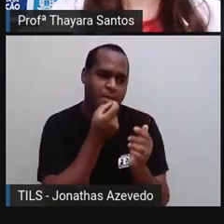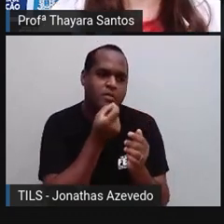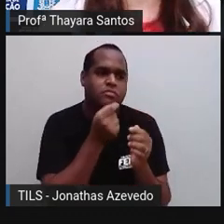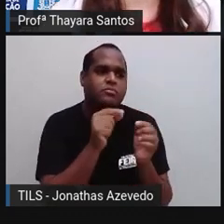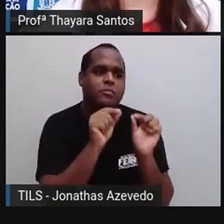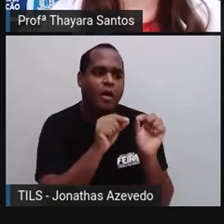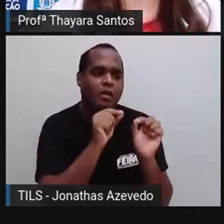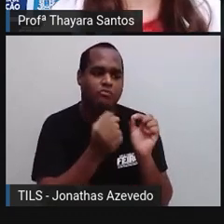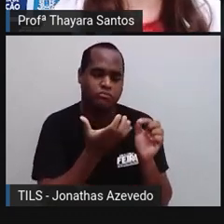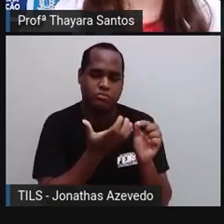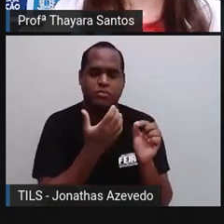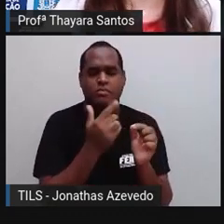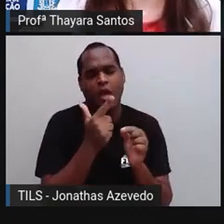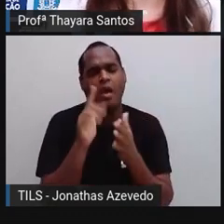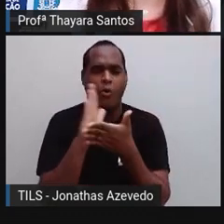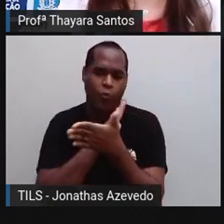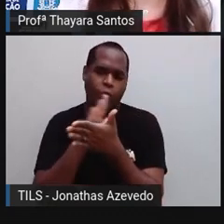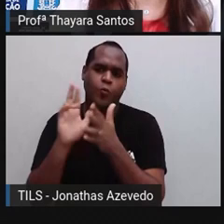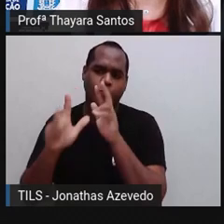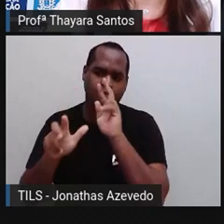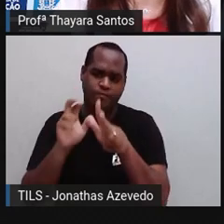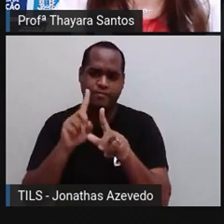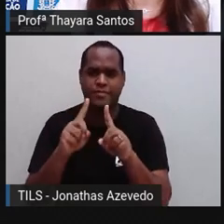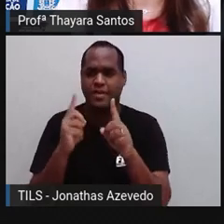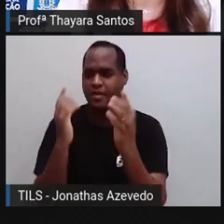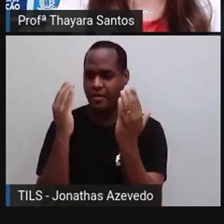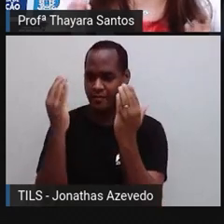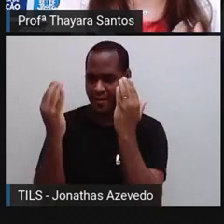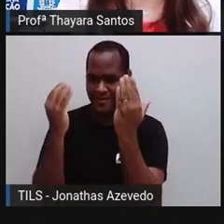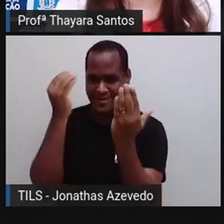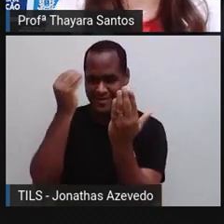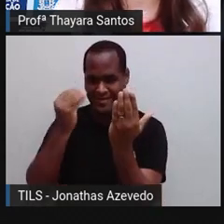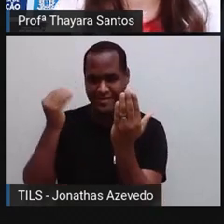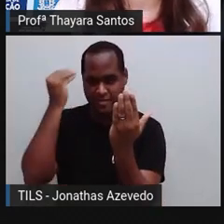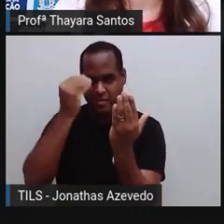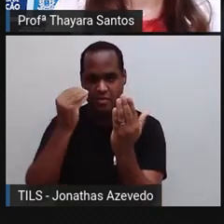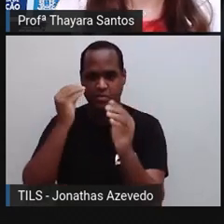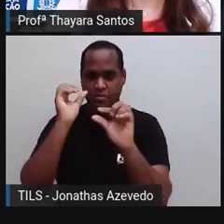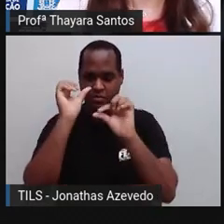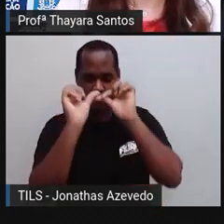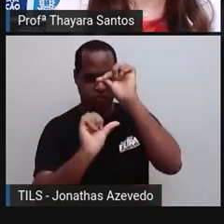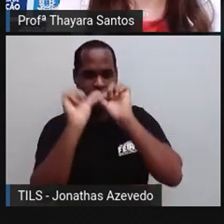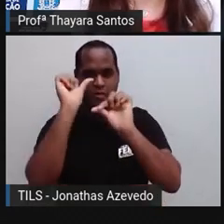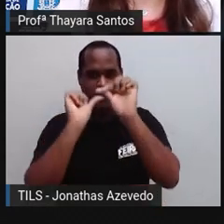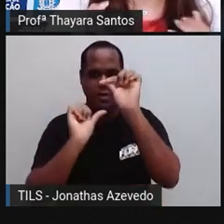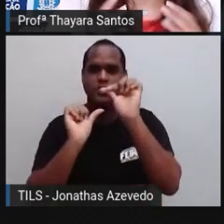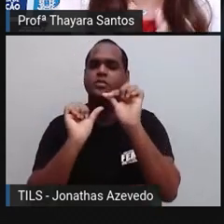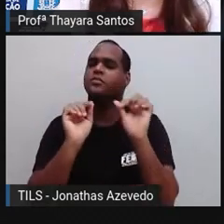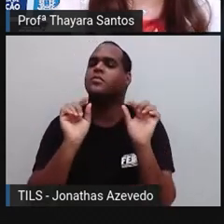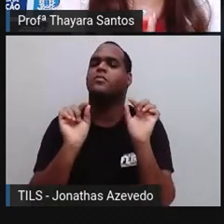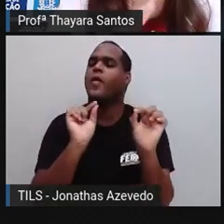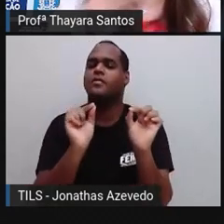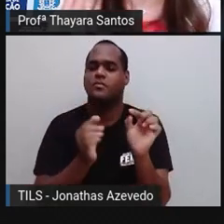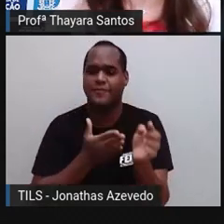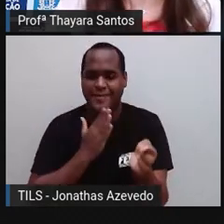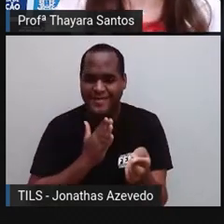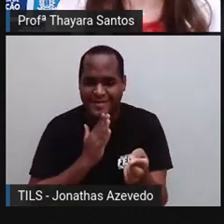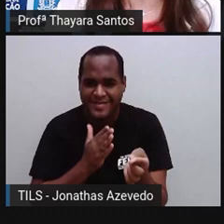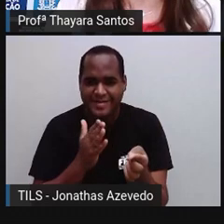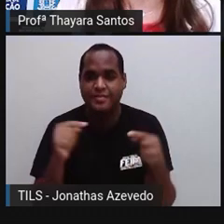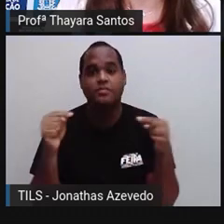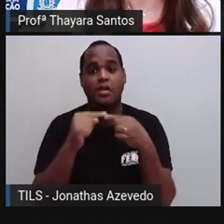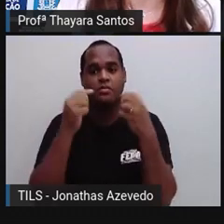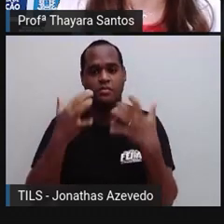tem algumas drogas que a gente chama de drogas psicotrópicas. E o que quer dizer isso? Psicotrópicas são as substâncias que são